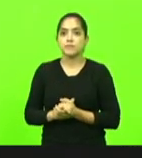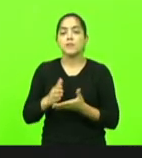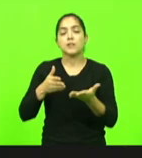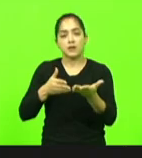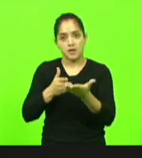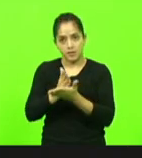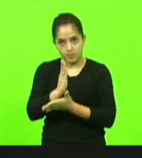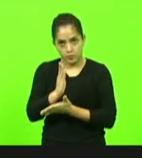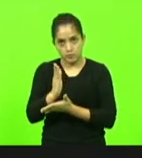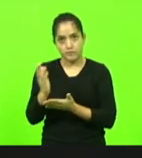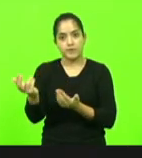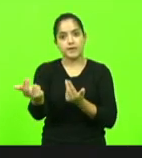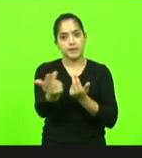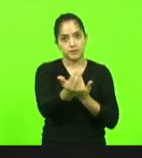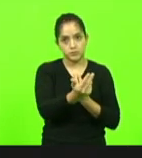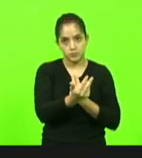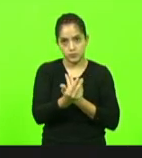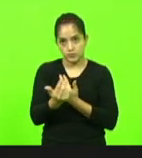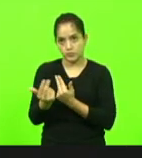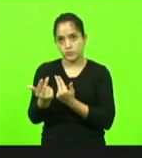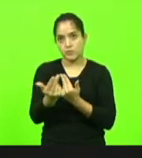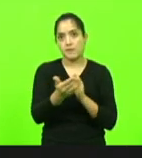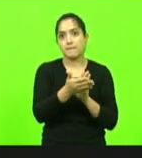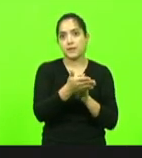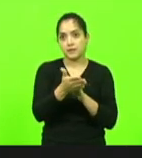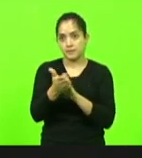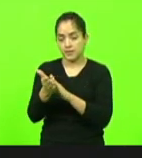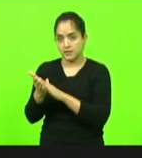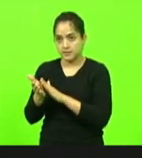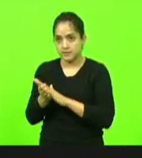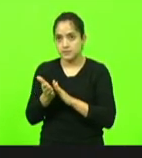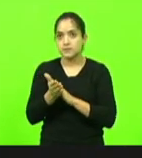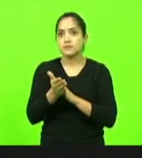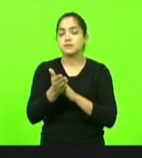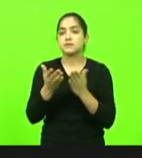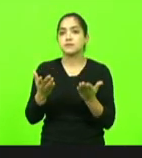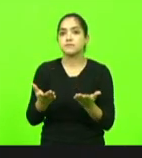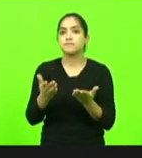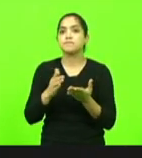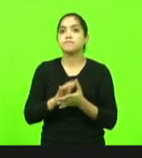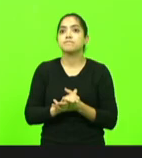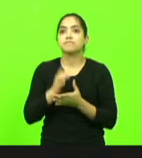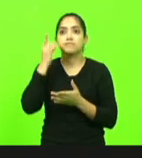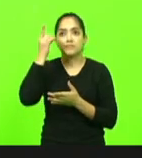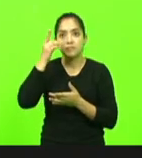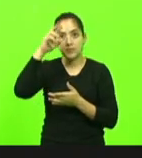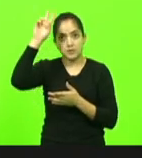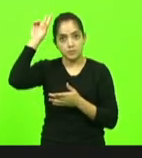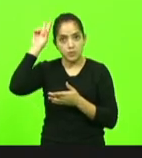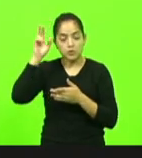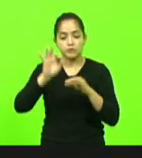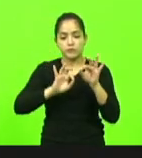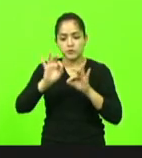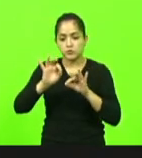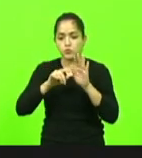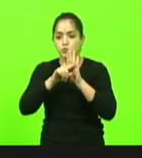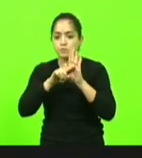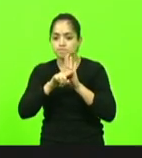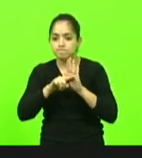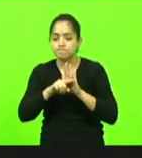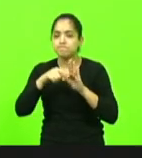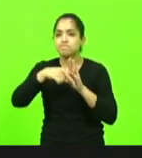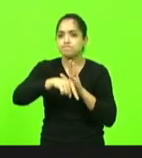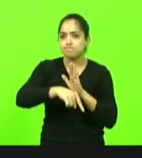Aprovado por unanimidade, parabéns, deputado Vicente Caropresso, que fez um estudo muito bem